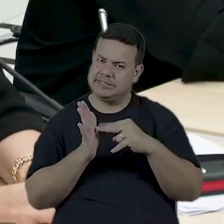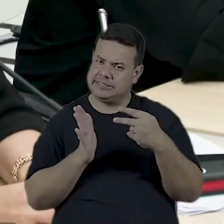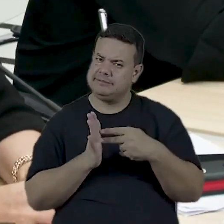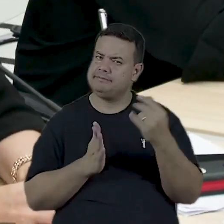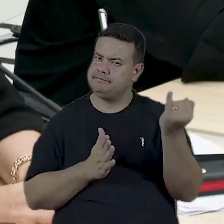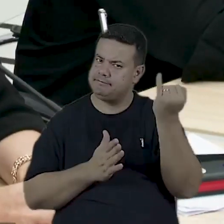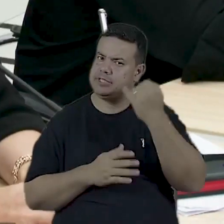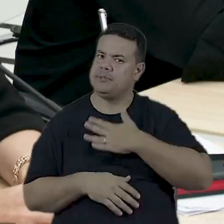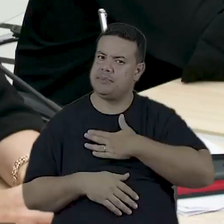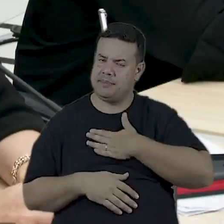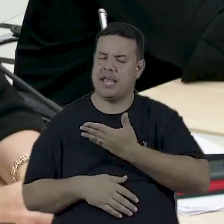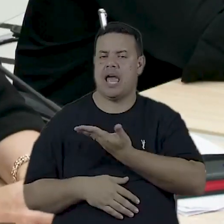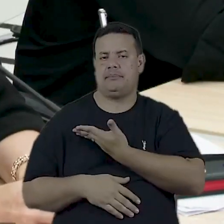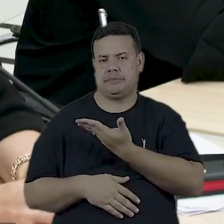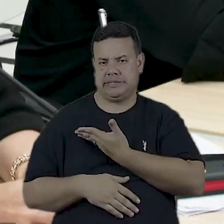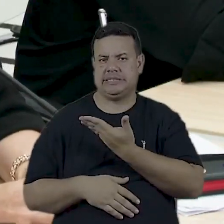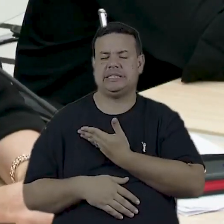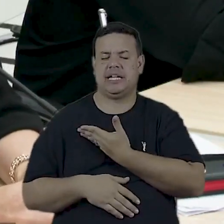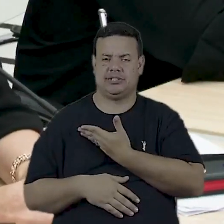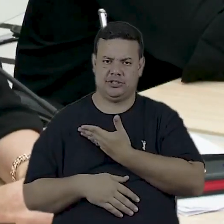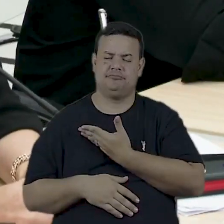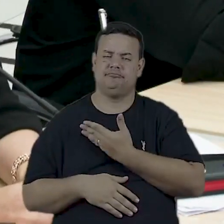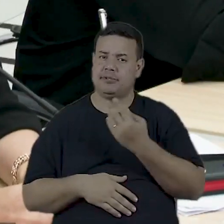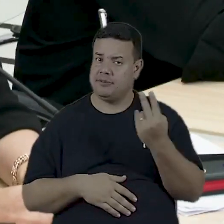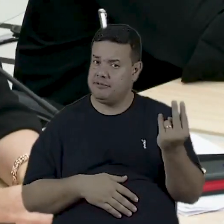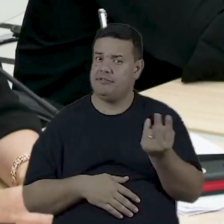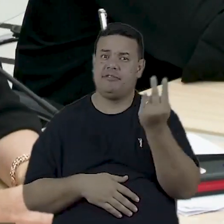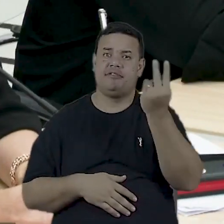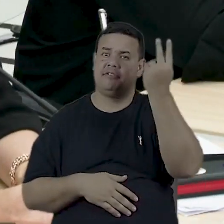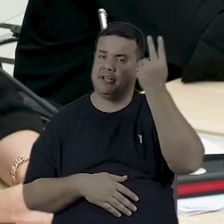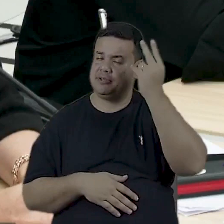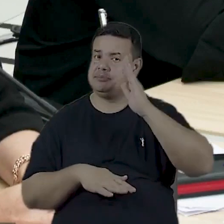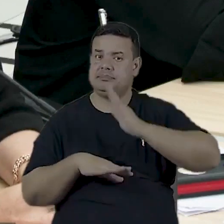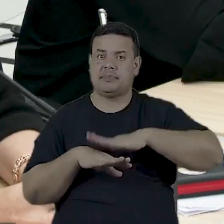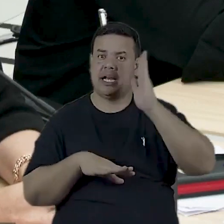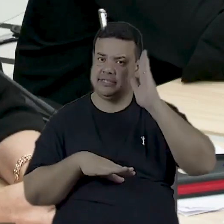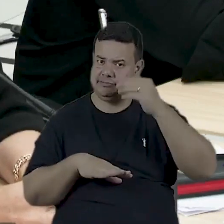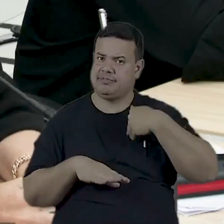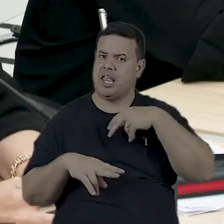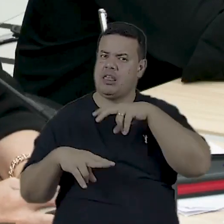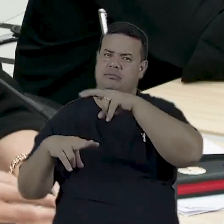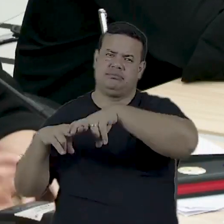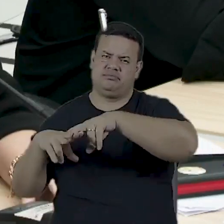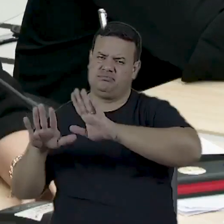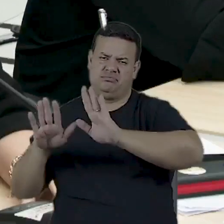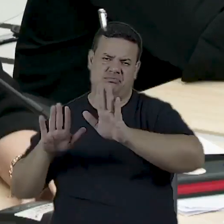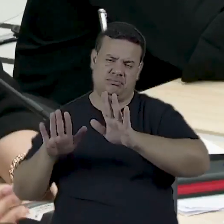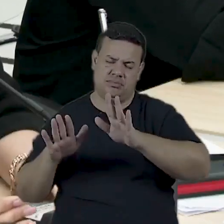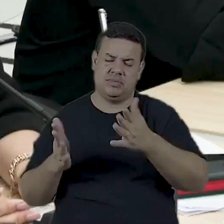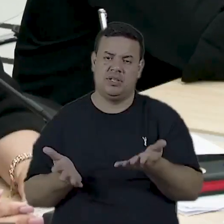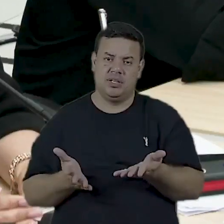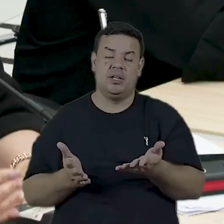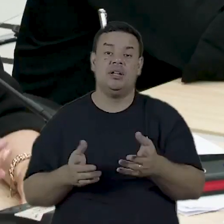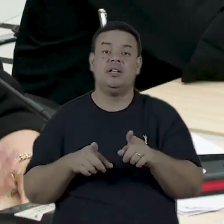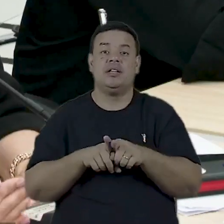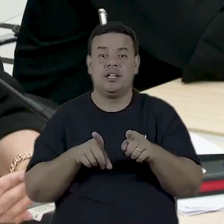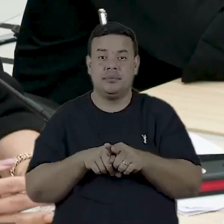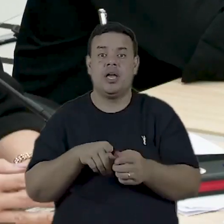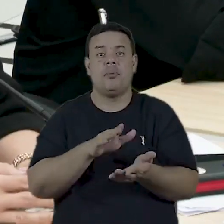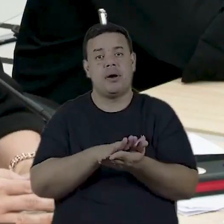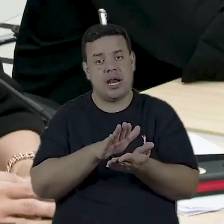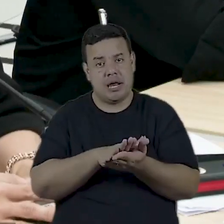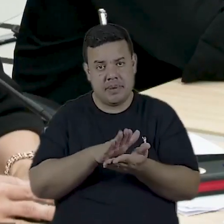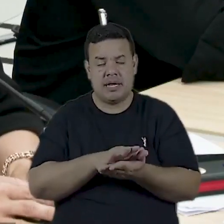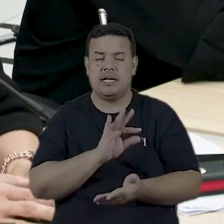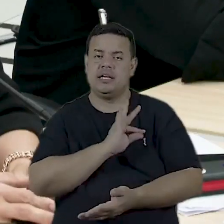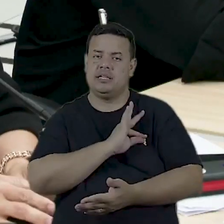conquistei aqui dentro. Então, tem muito valor, mais valor do que subir naquela mesa. E também quero parabenizar a guarda, que eu não poderia